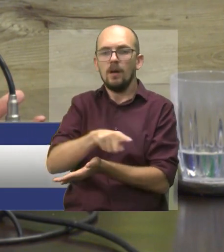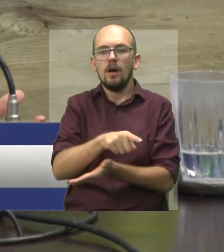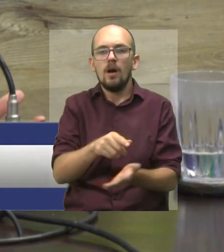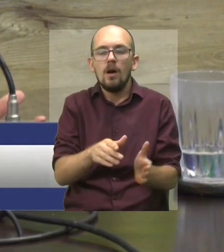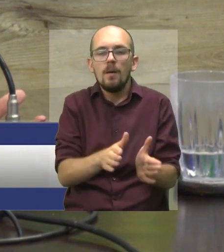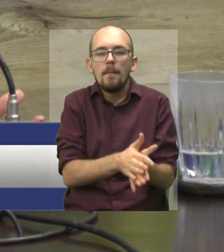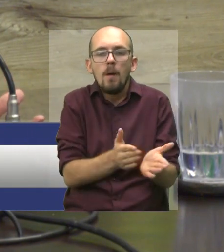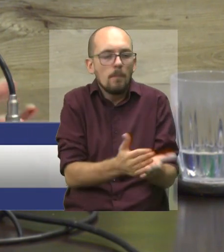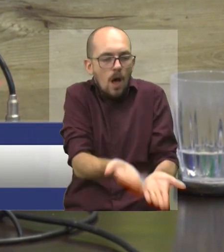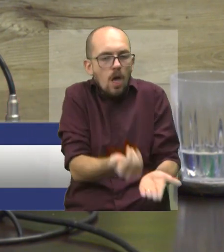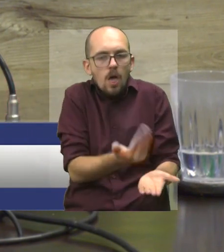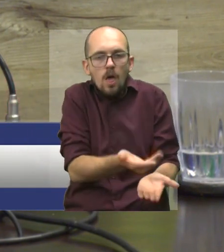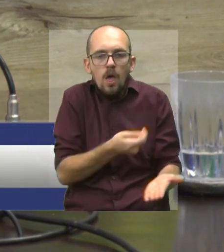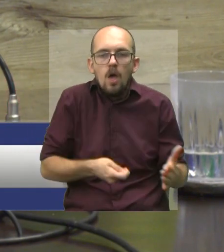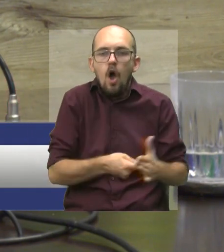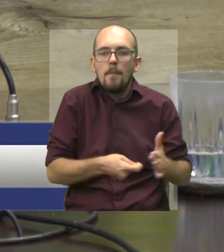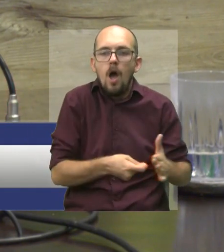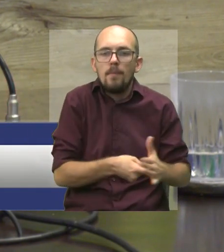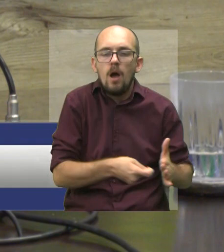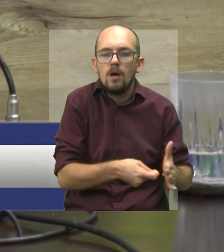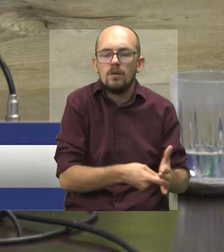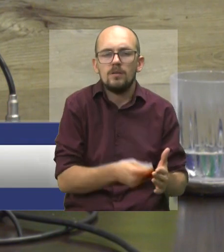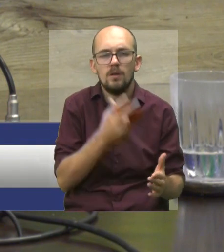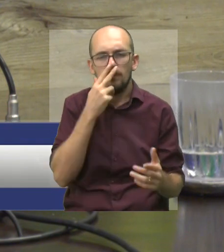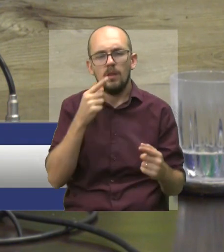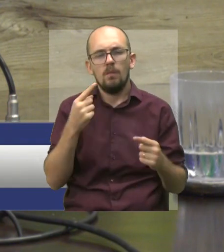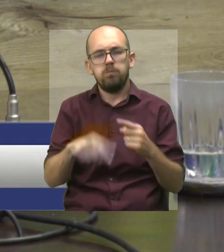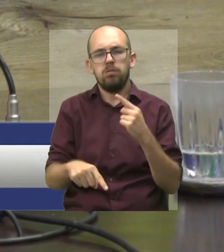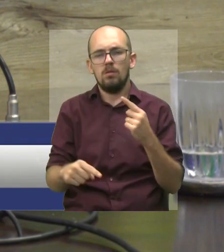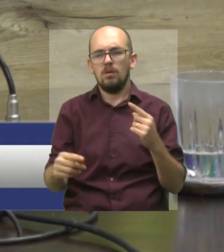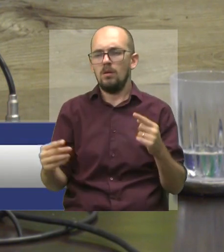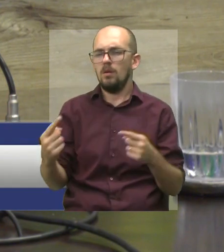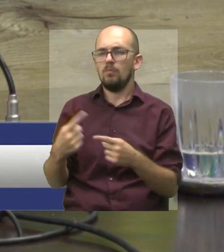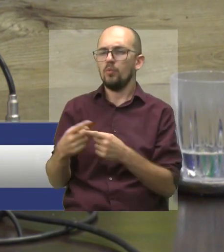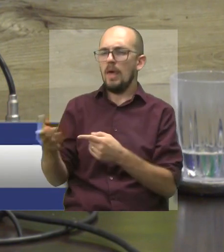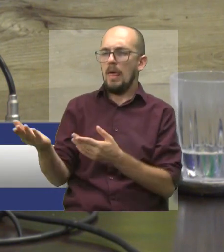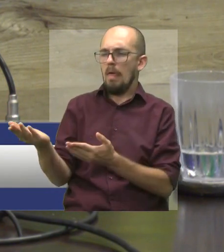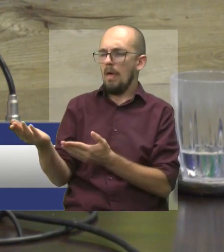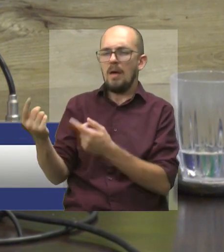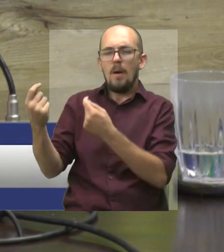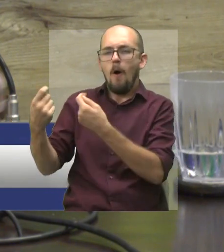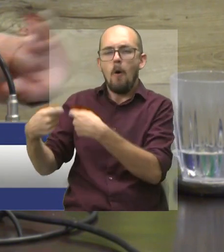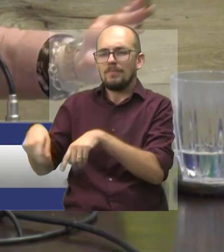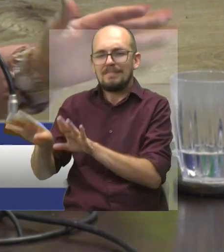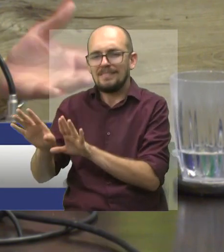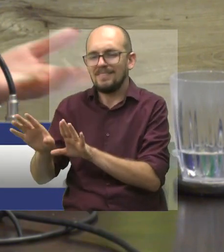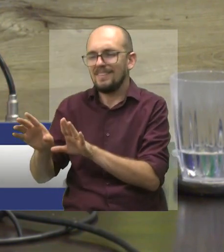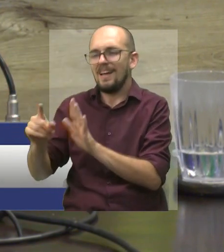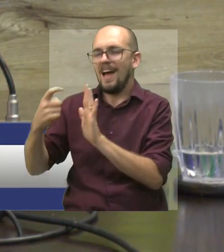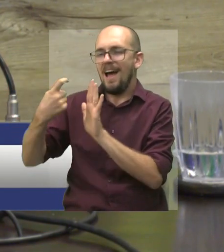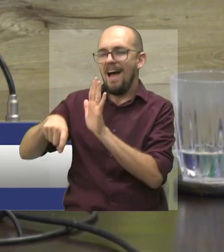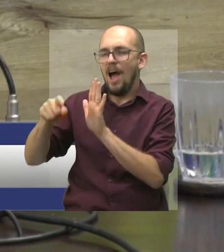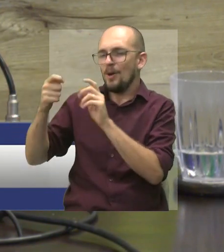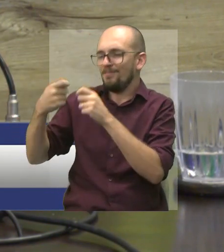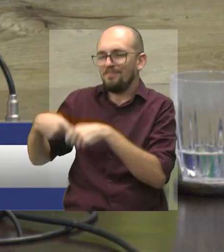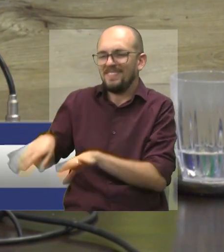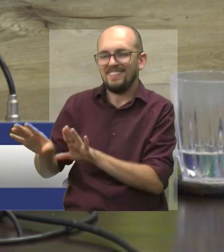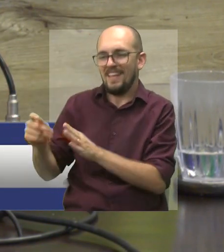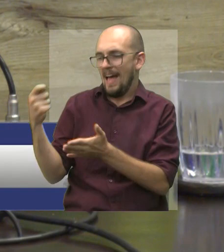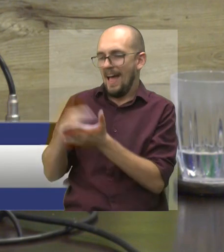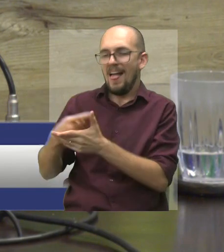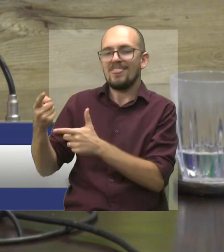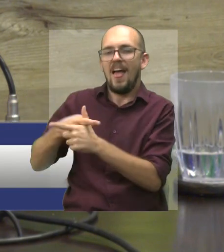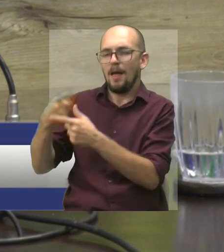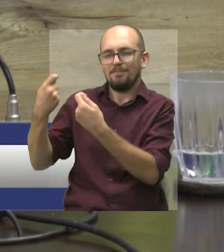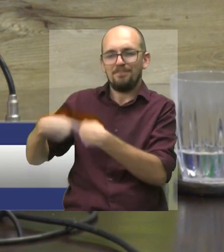menos, então, se torna-se muito contraditório. Porque, como que eu posso dizer, eu renuncio daquilo que você deveria